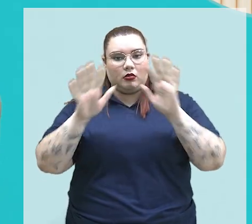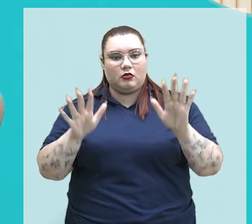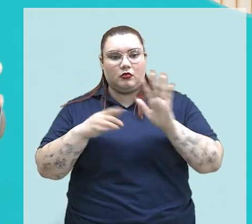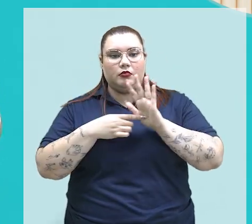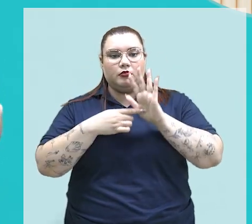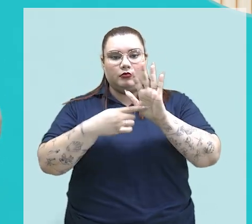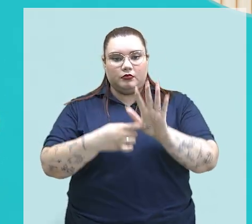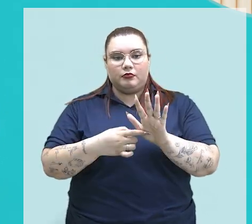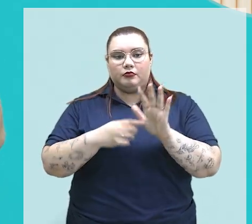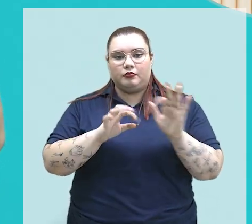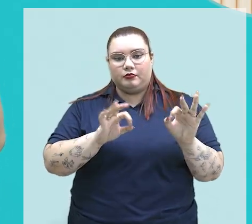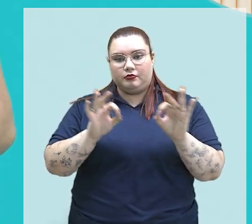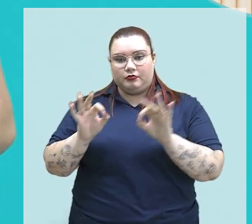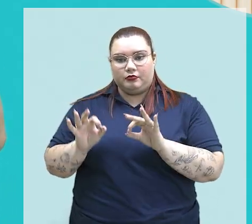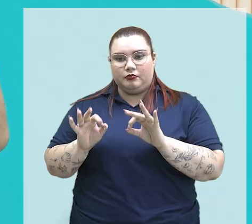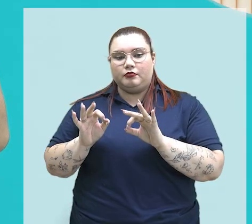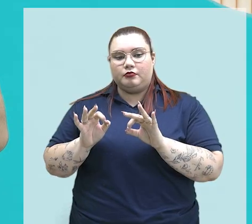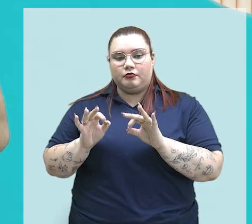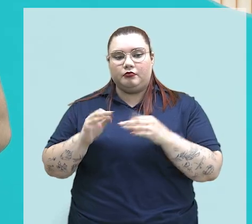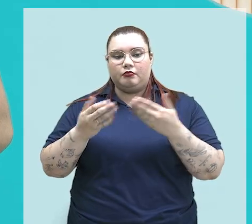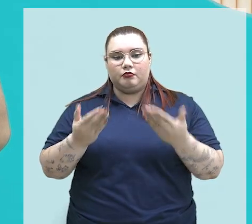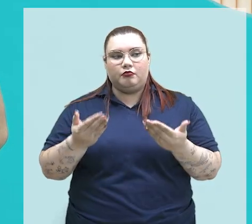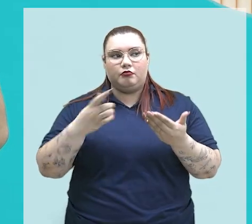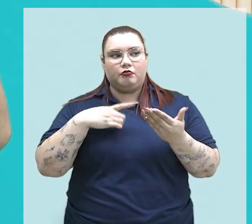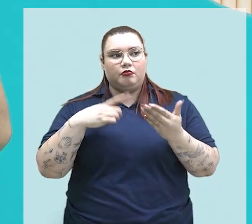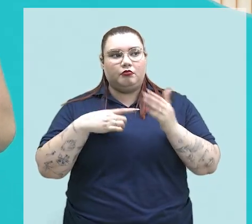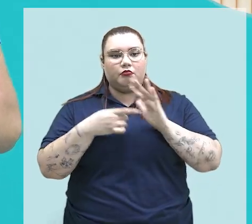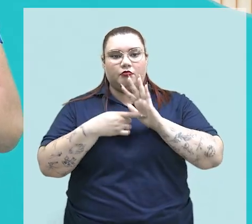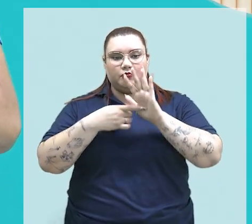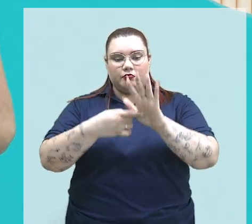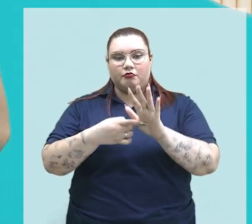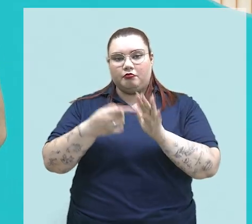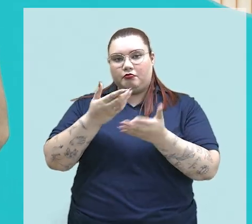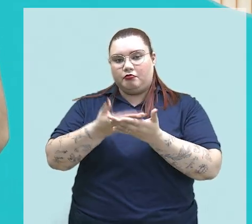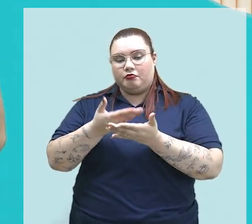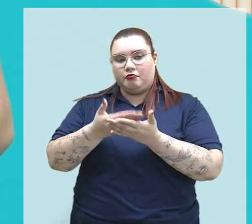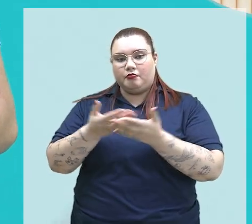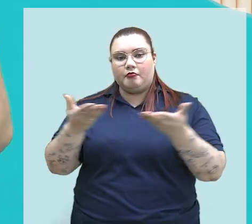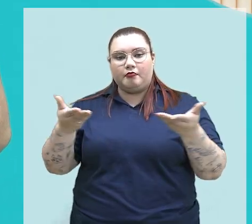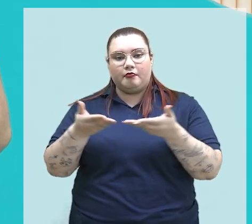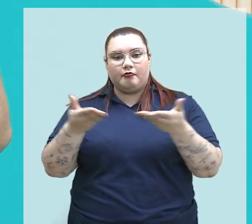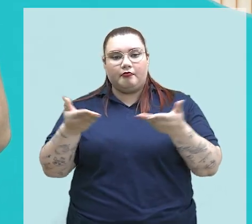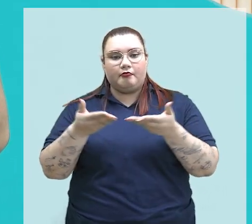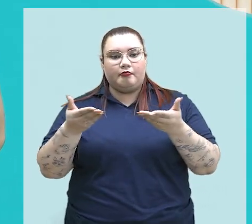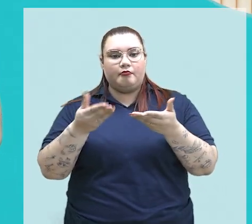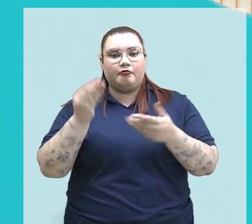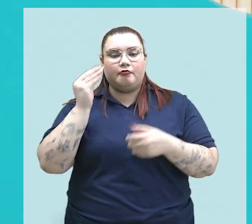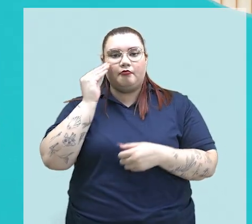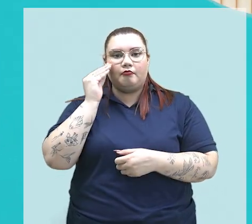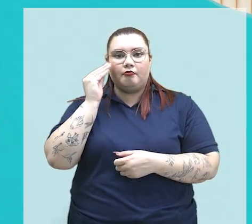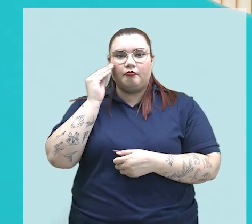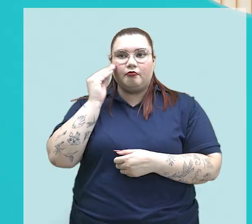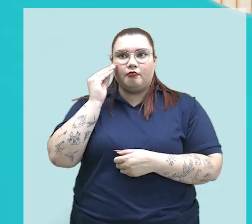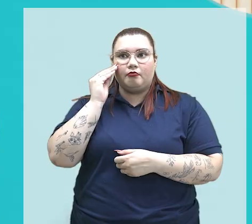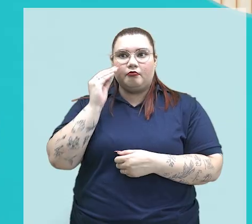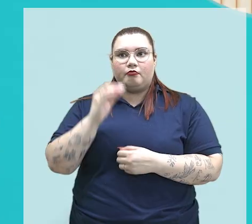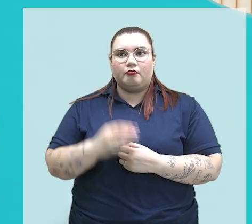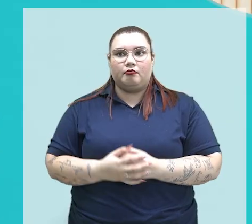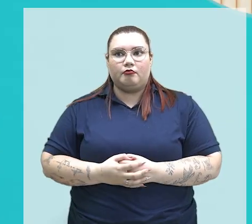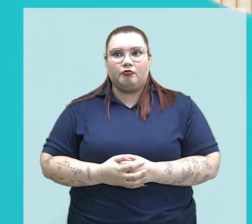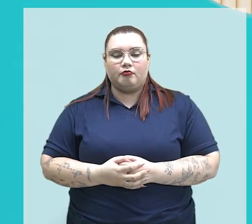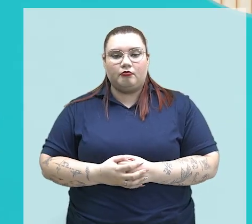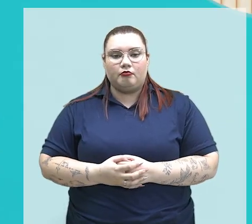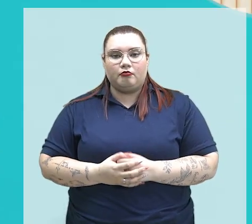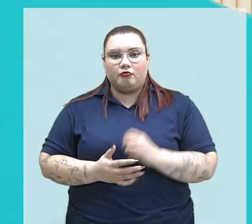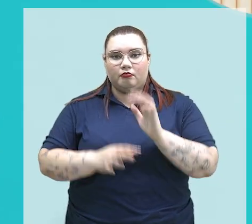pra gente, nós vimos durante, inclusive, né, as nossas aulas, tá? Vamos dar uma olhadinha rapidinho lá no